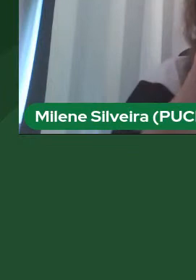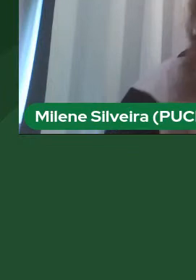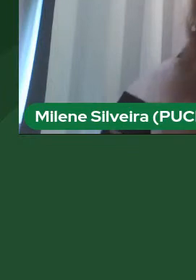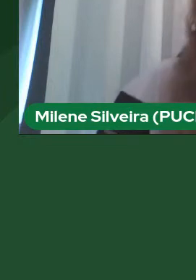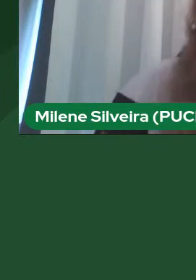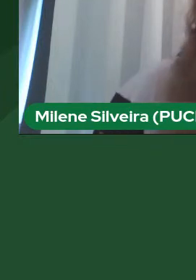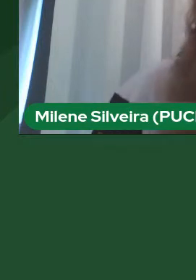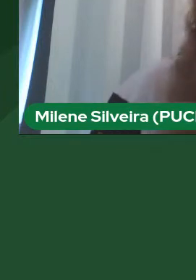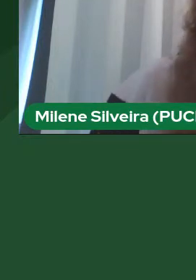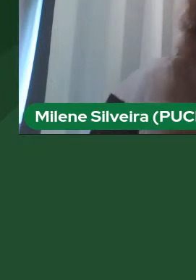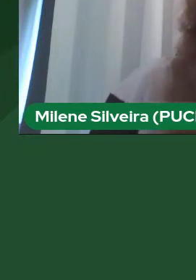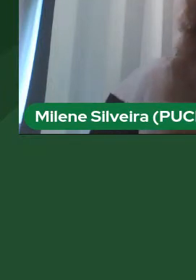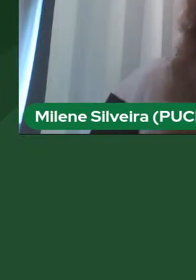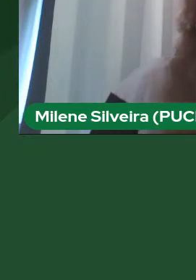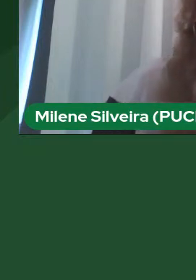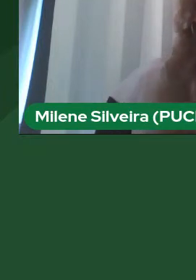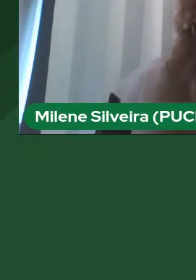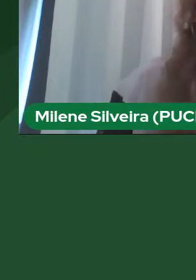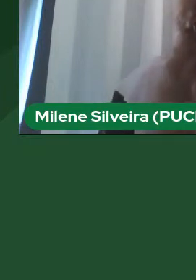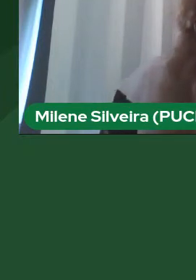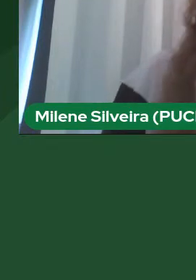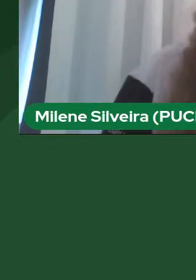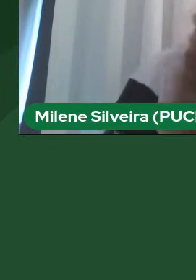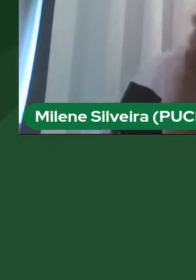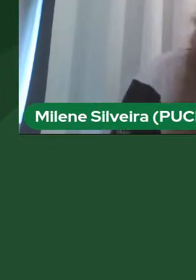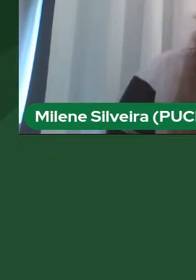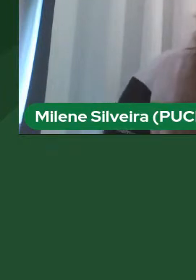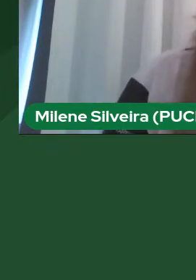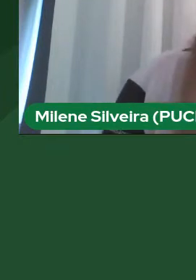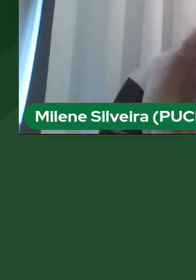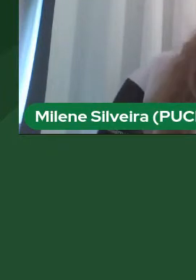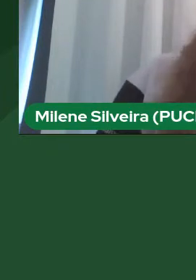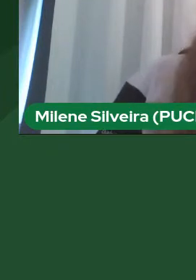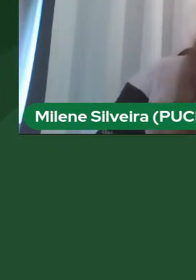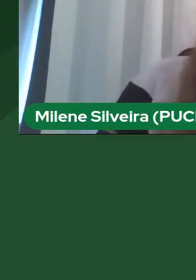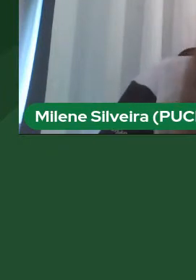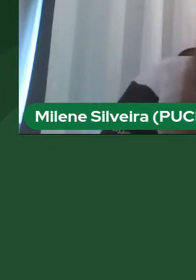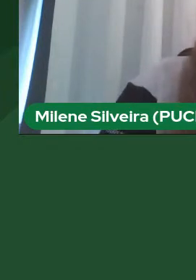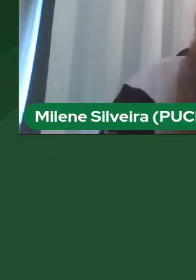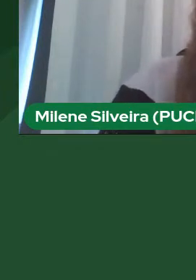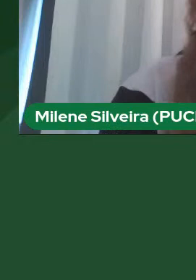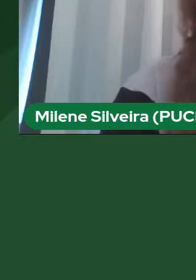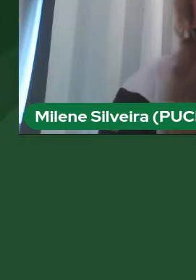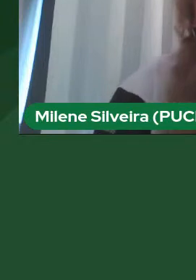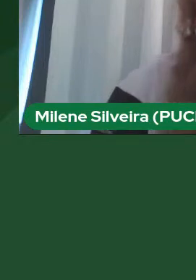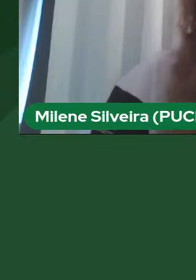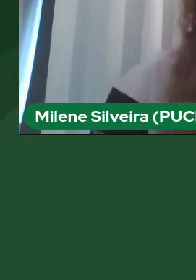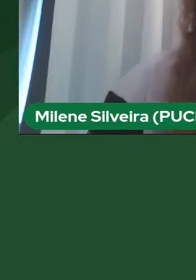Chorando sozinha já é ruim, agora a gente chora acompanhada.